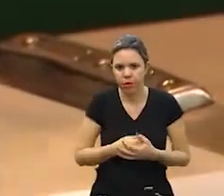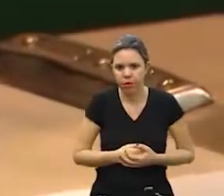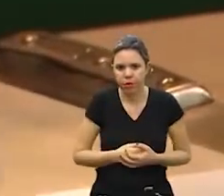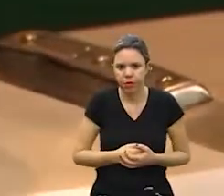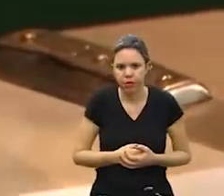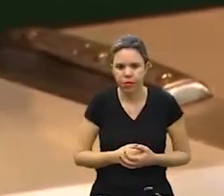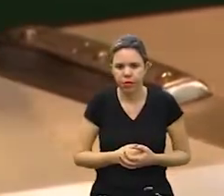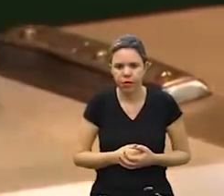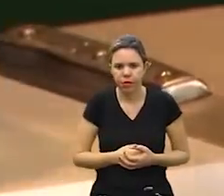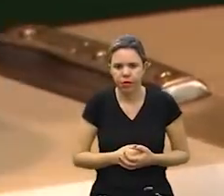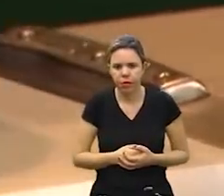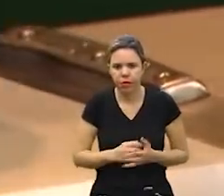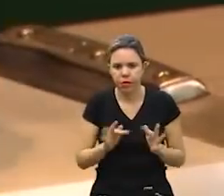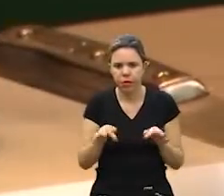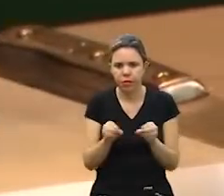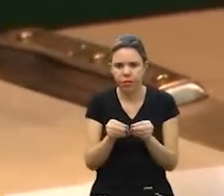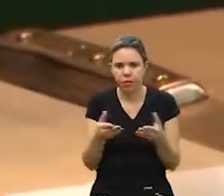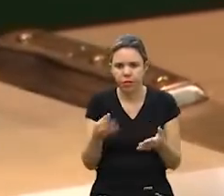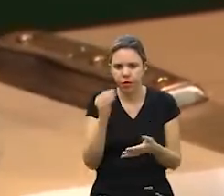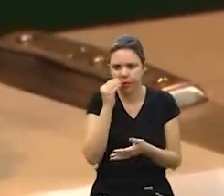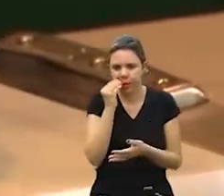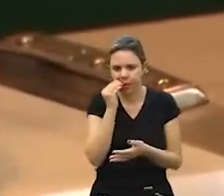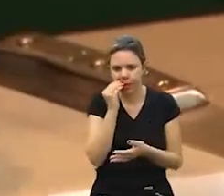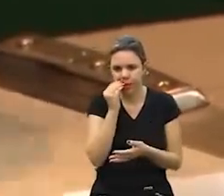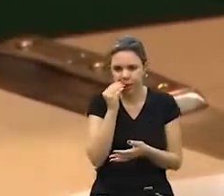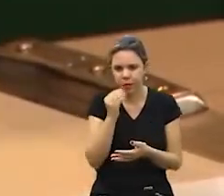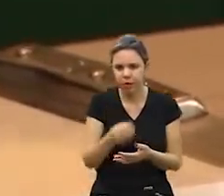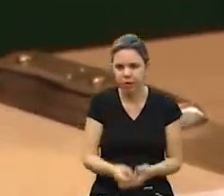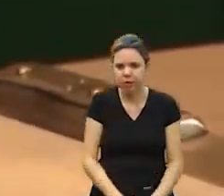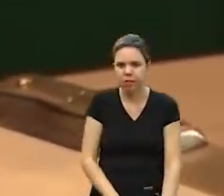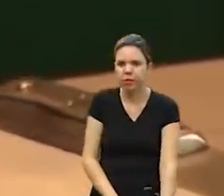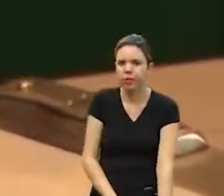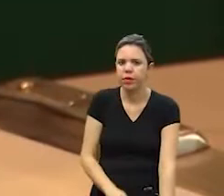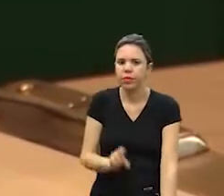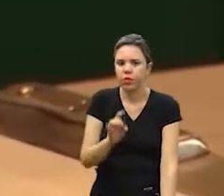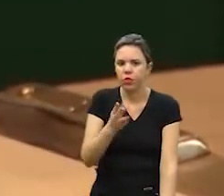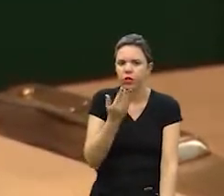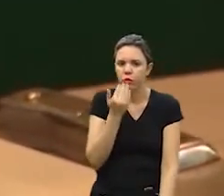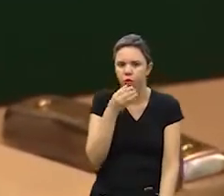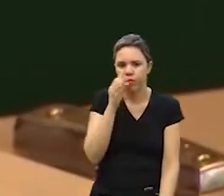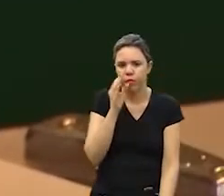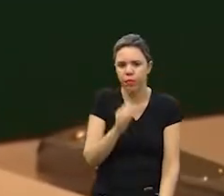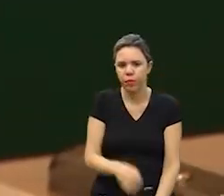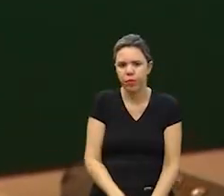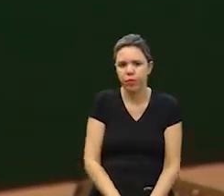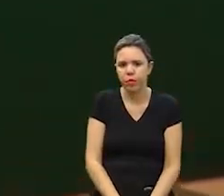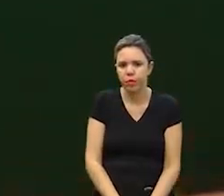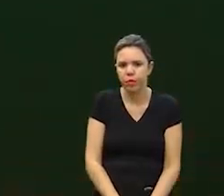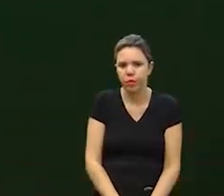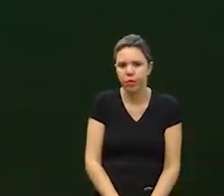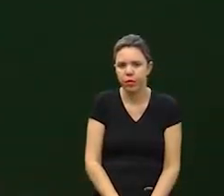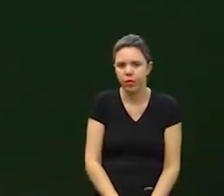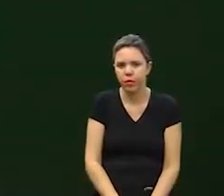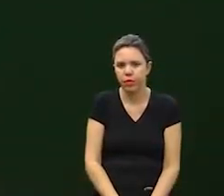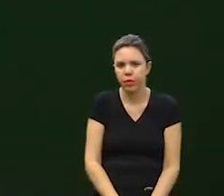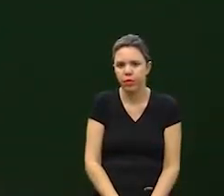preferência. E por fim, o limão desidratado. E aí é só servir.